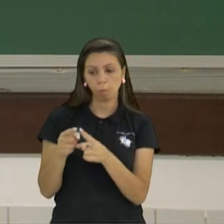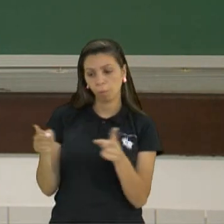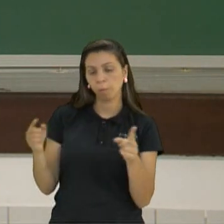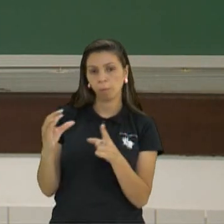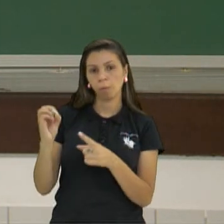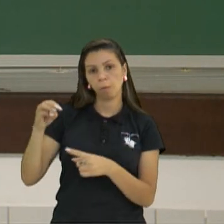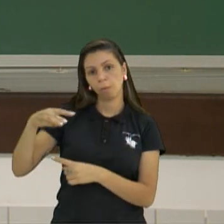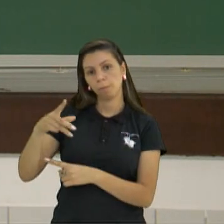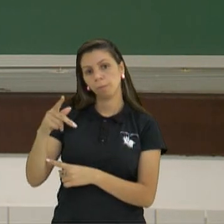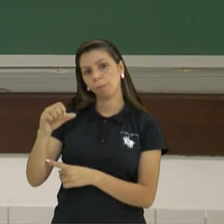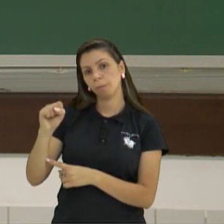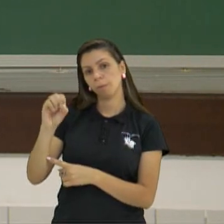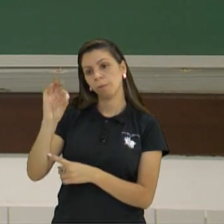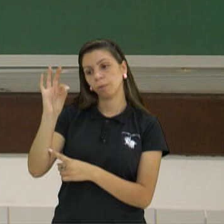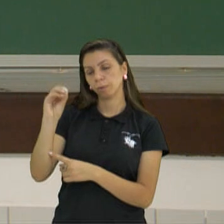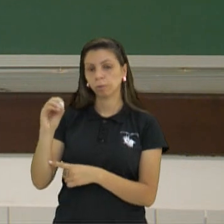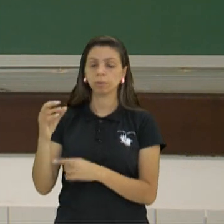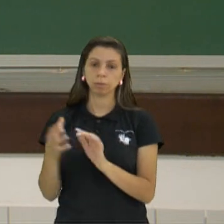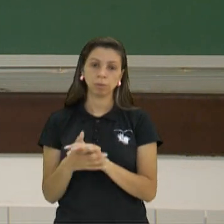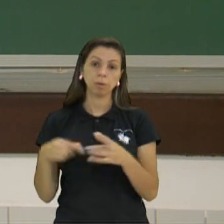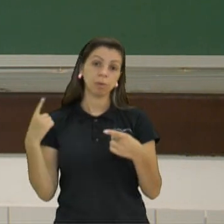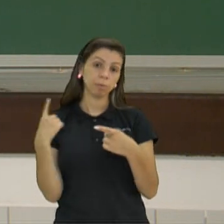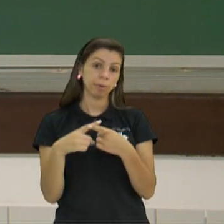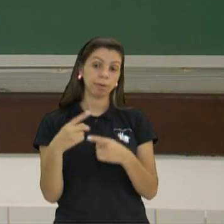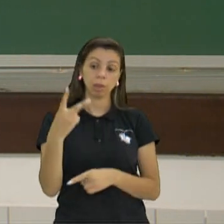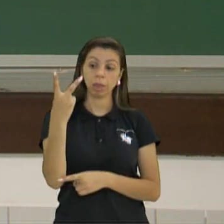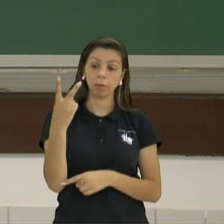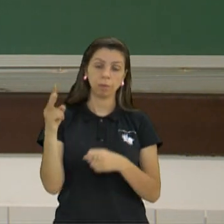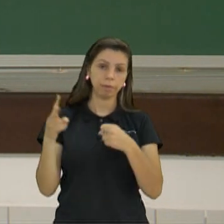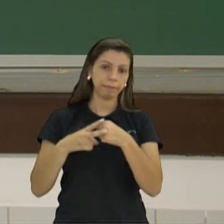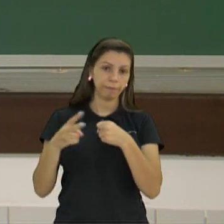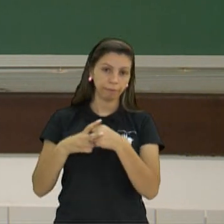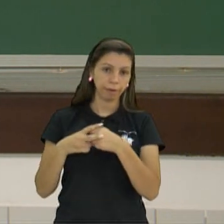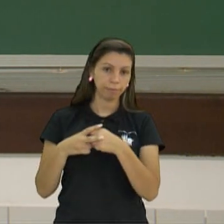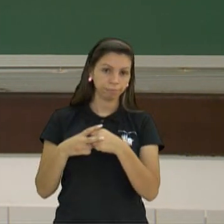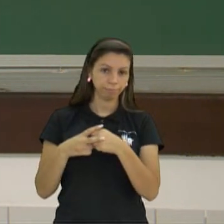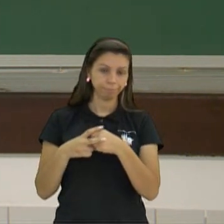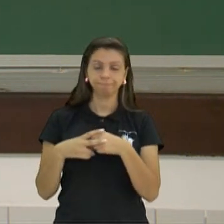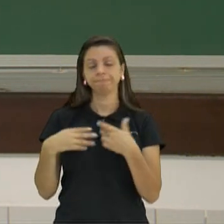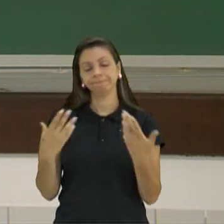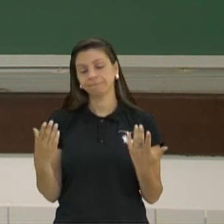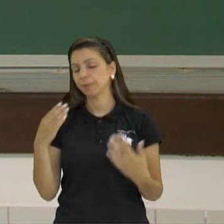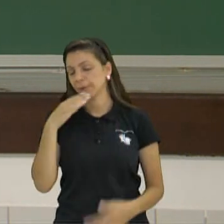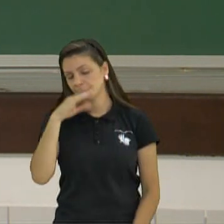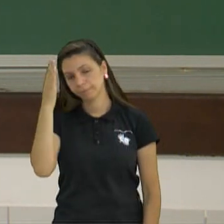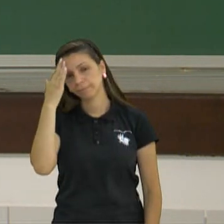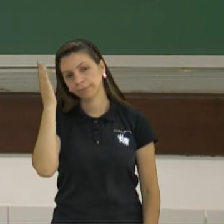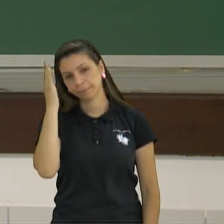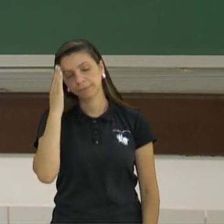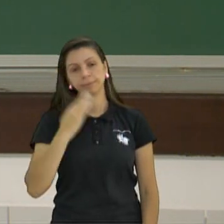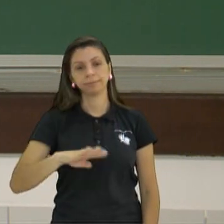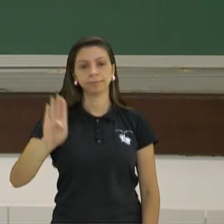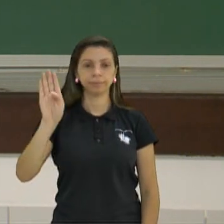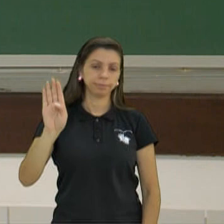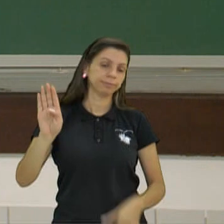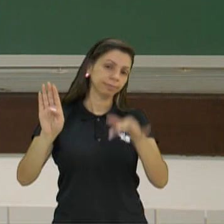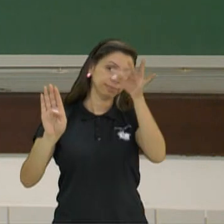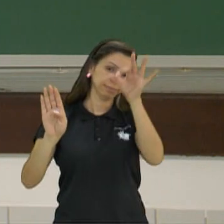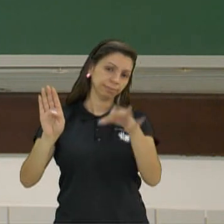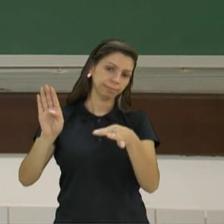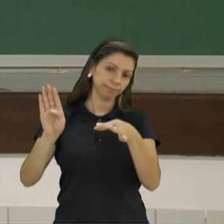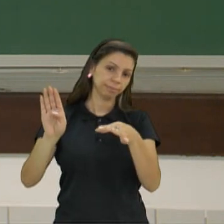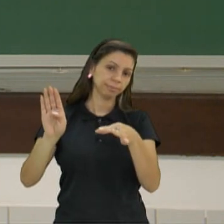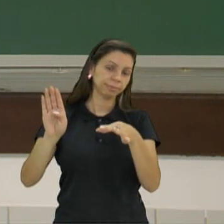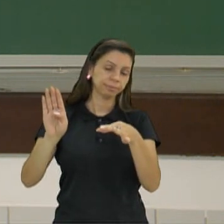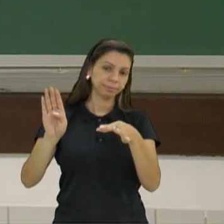bem, porque tem 2 verbos. Qual que você postou? Claro, eu sei. A letra B foi a que